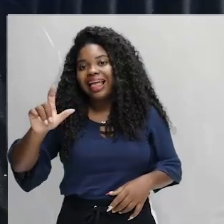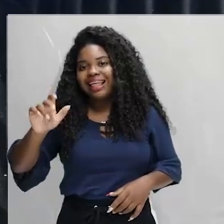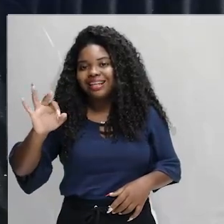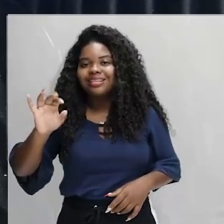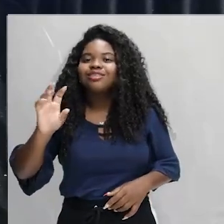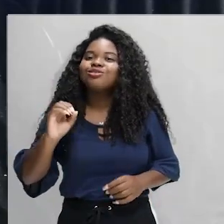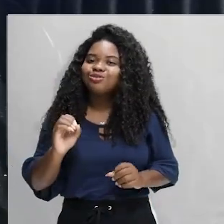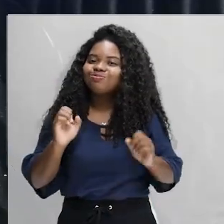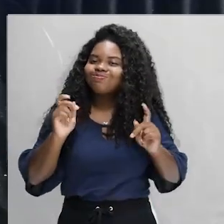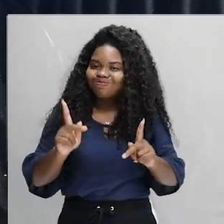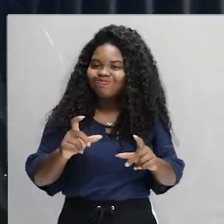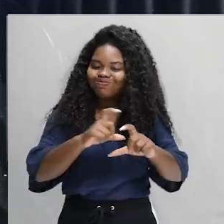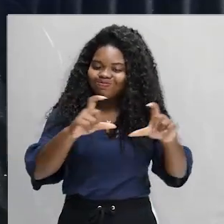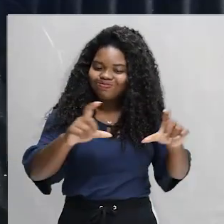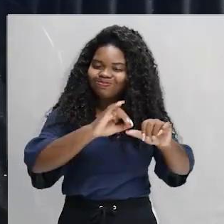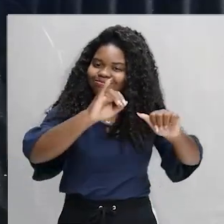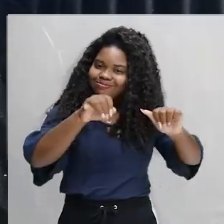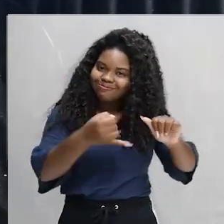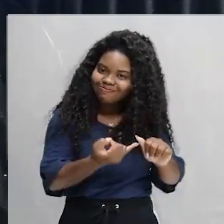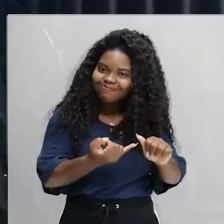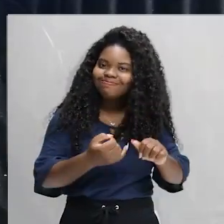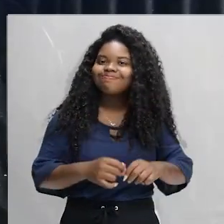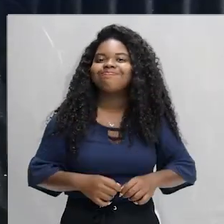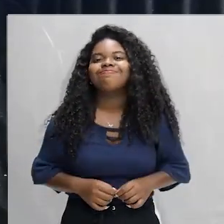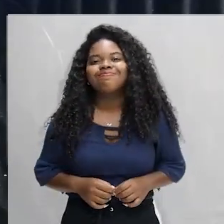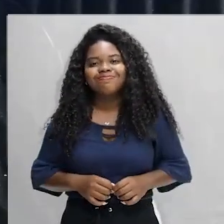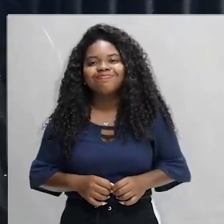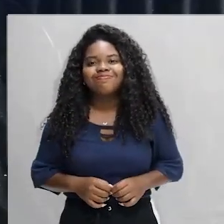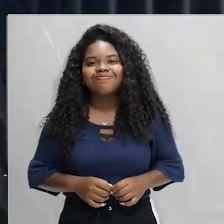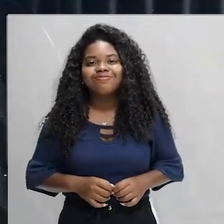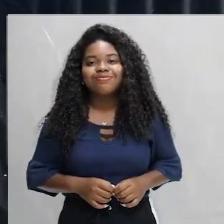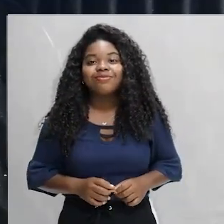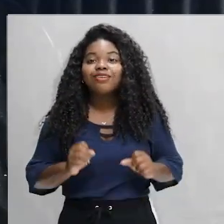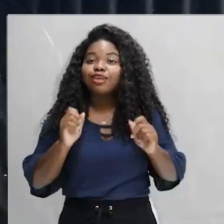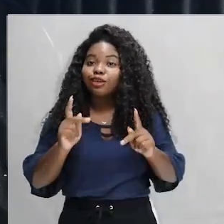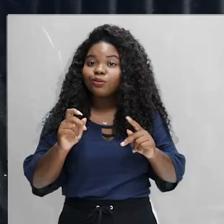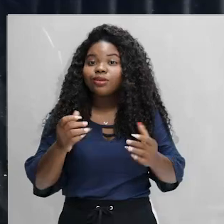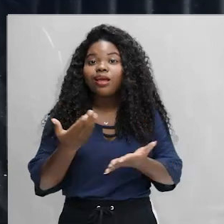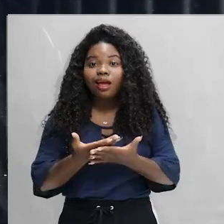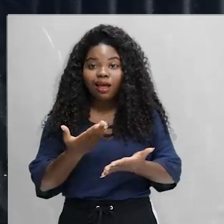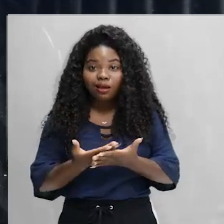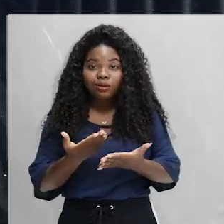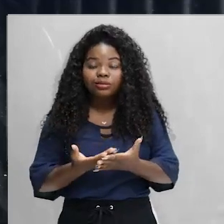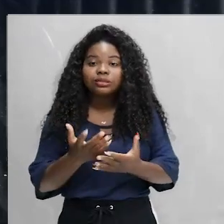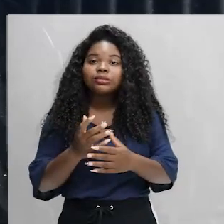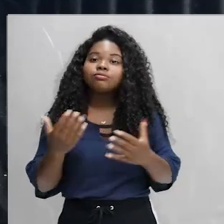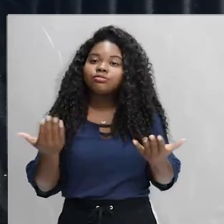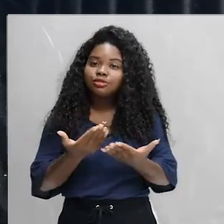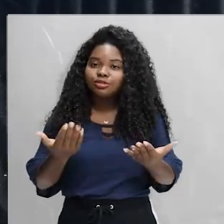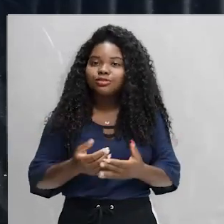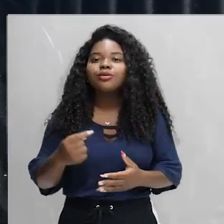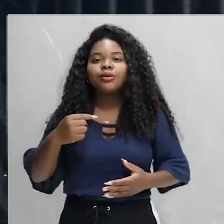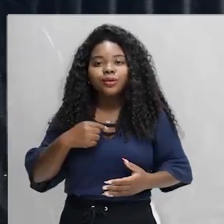introduzem as orações adjetivas, né? Isso é o que a gente trouxe para a aula de hoje. E eu